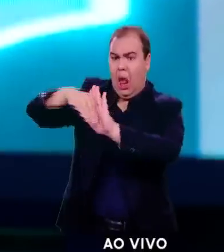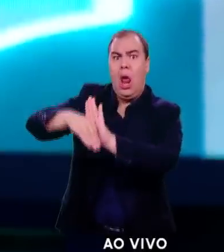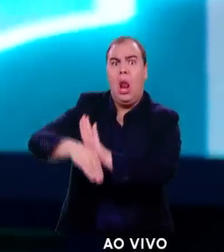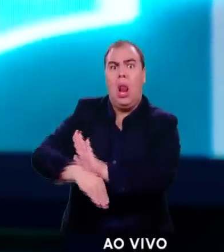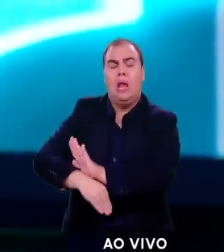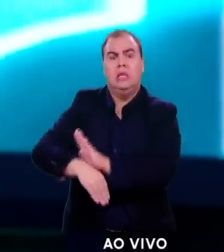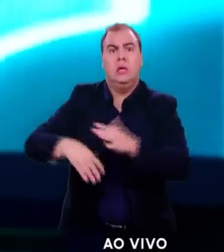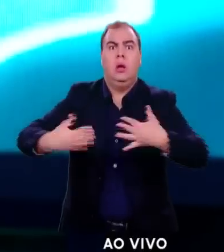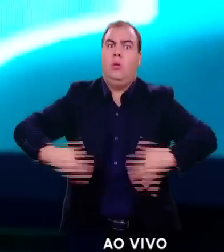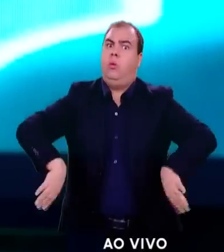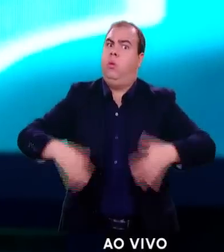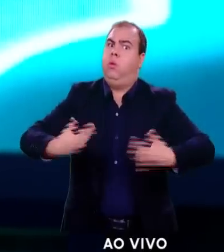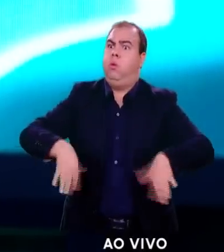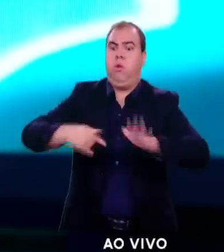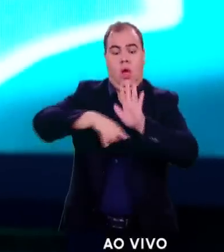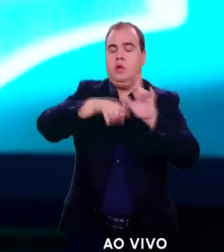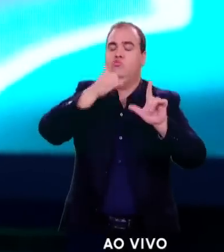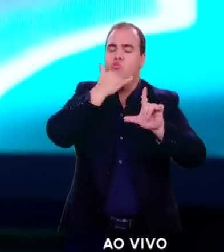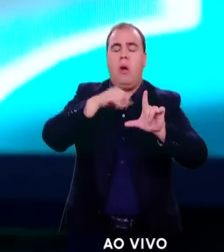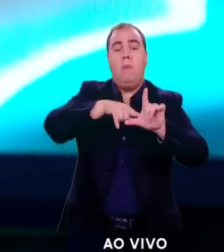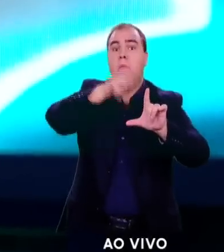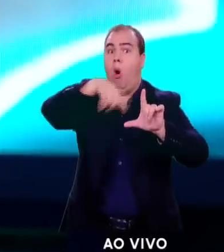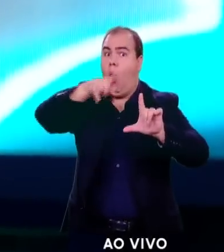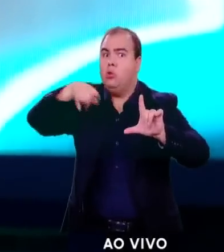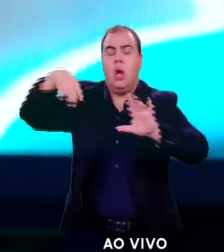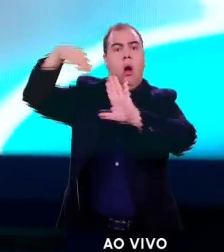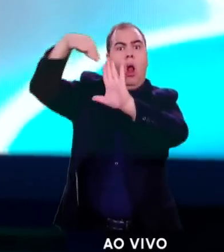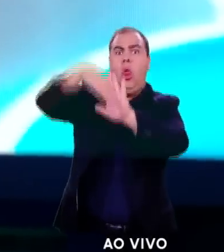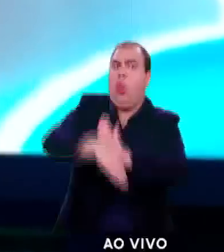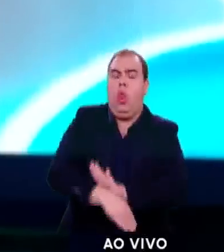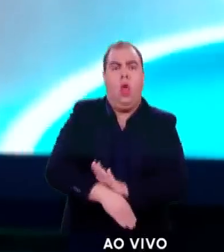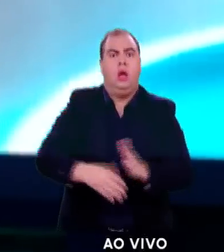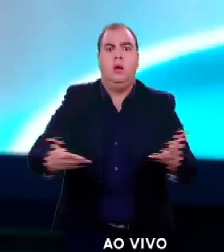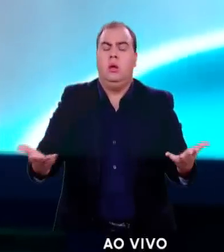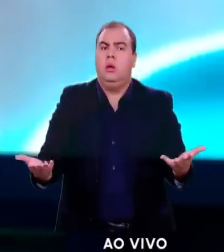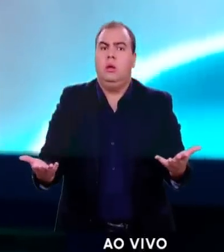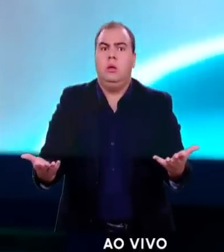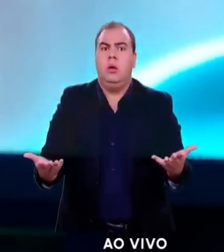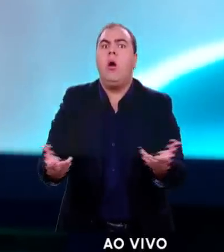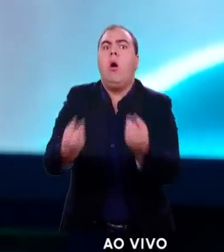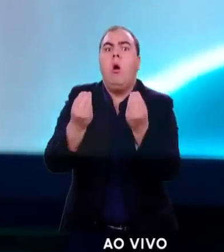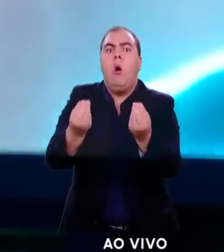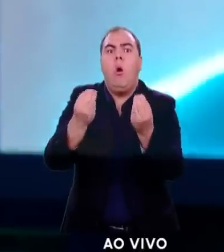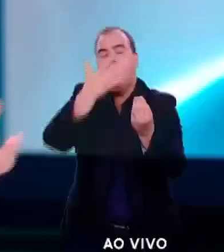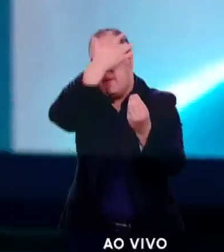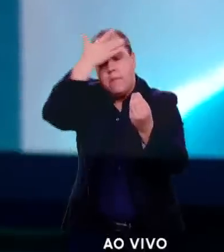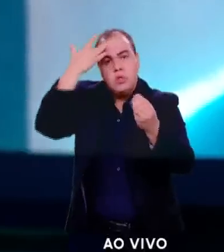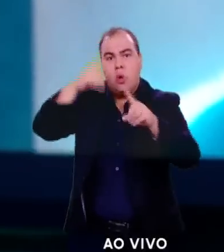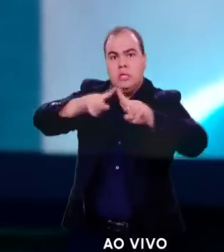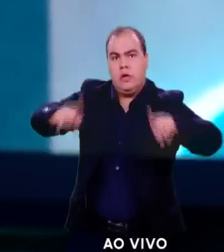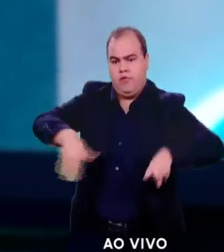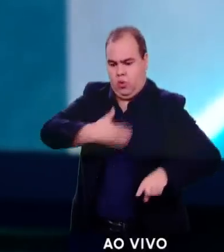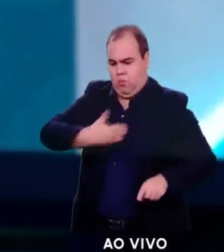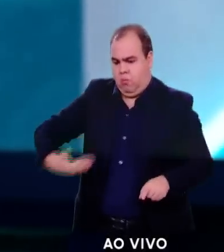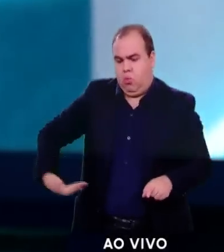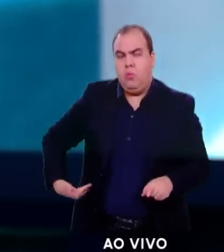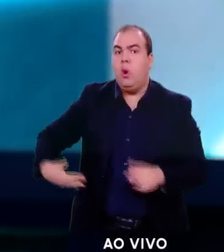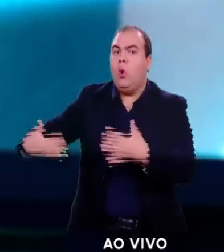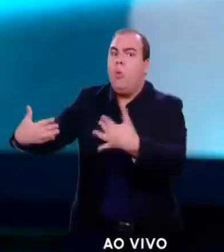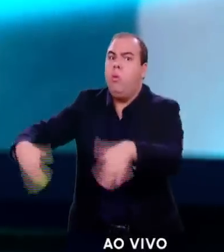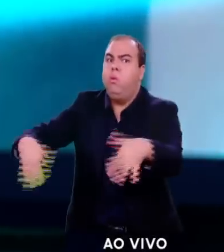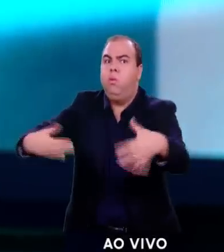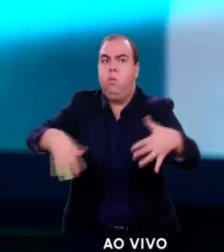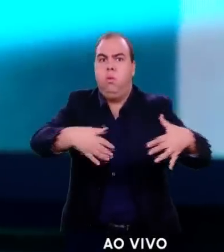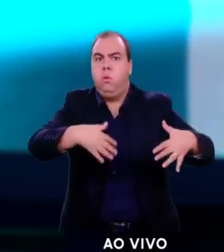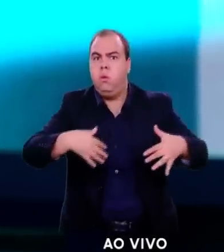mexeu no Brasil foi um momento difícil nós por exemplo tá o tocante aos servidores públicos foi incomum acordo com todos